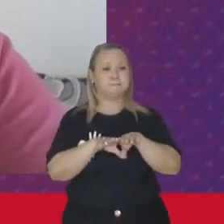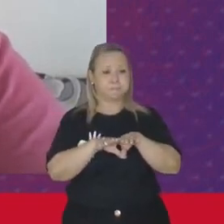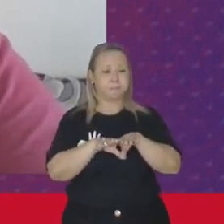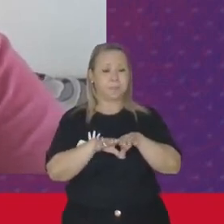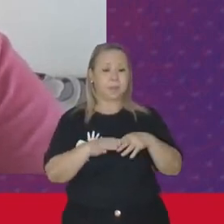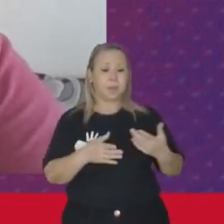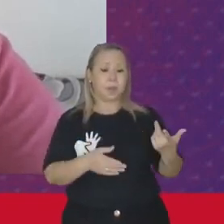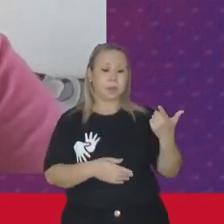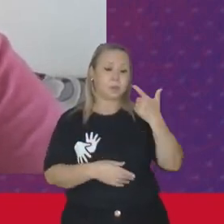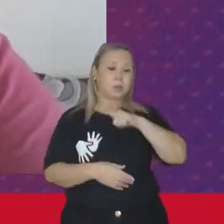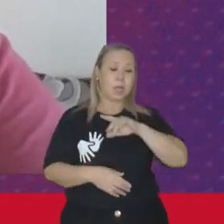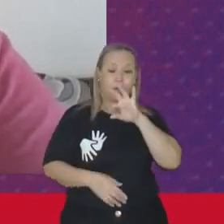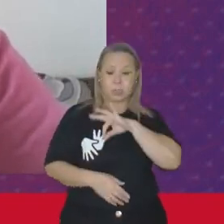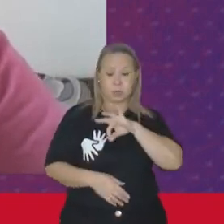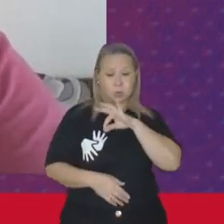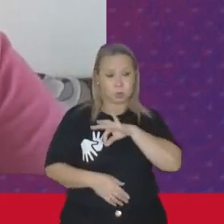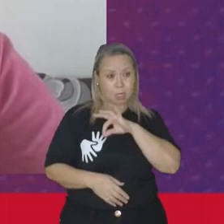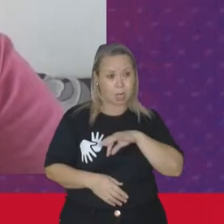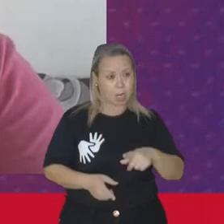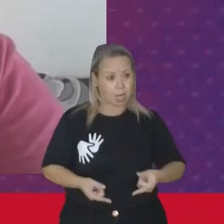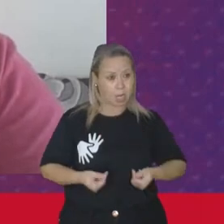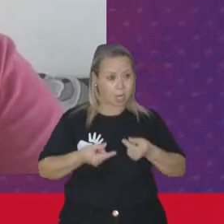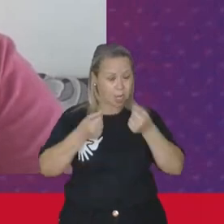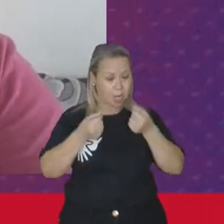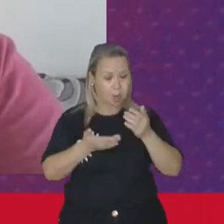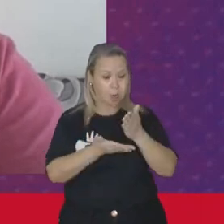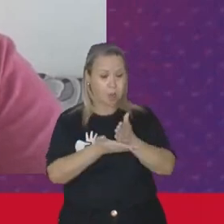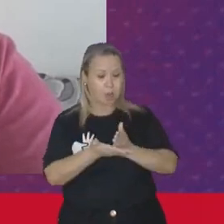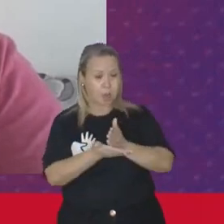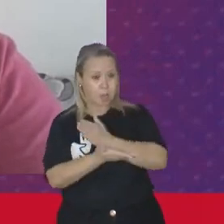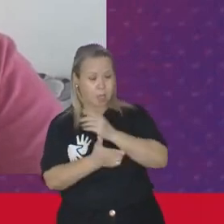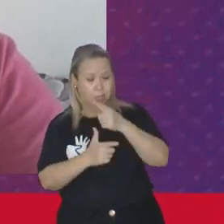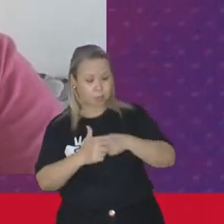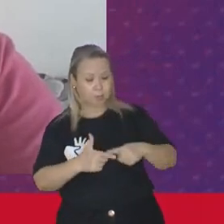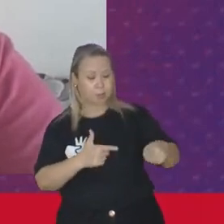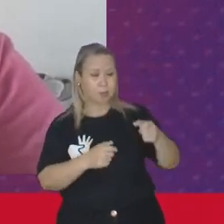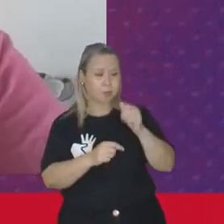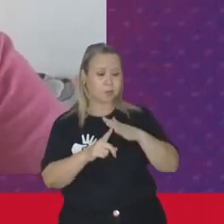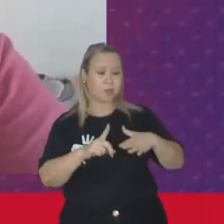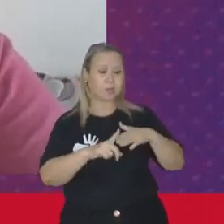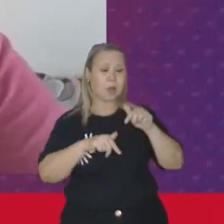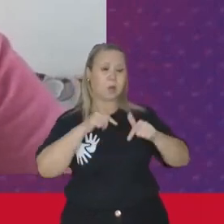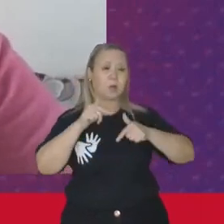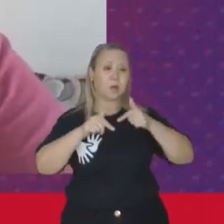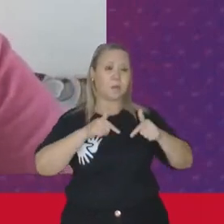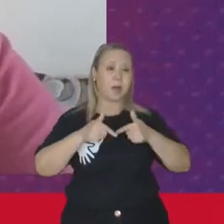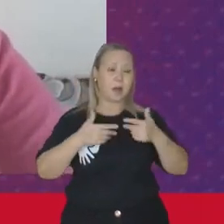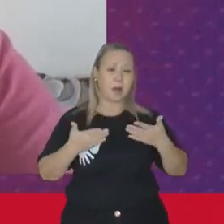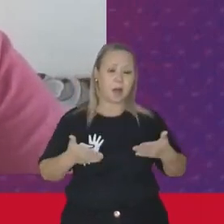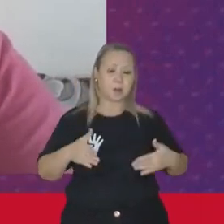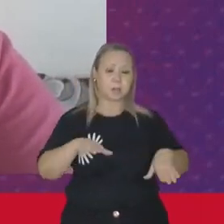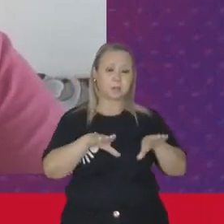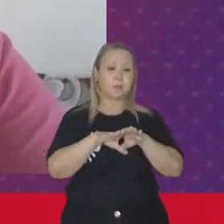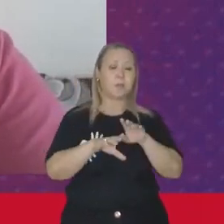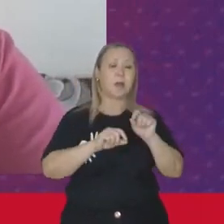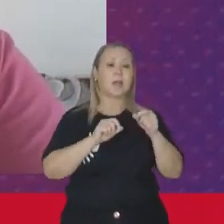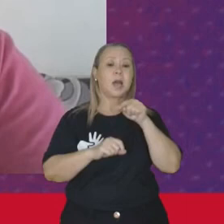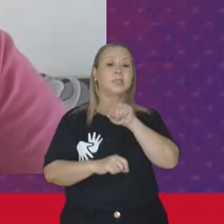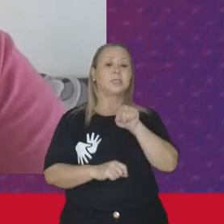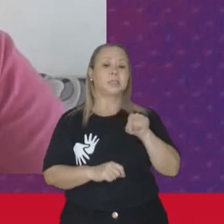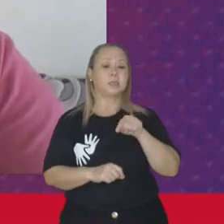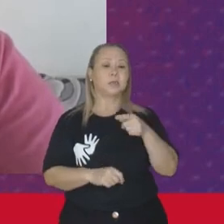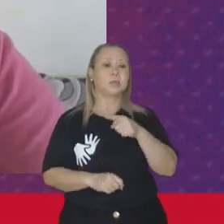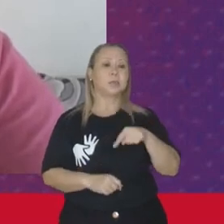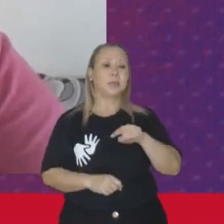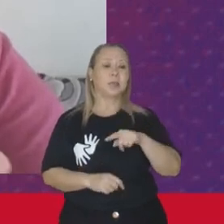dos ganhos do salário, né, a divisão social do trabalho, né, com a paridade disso, né.